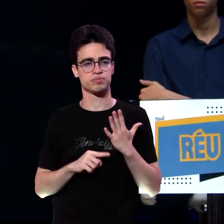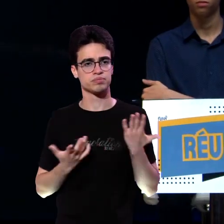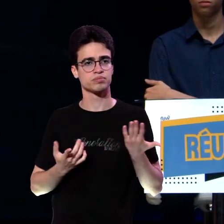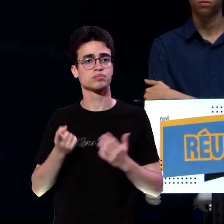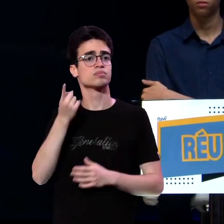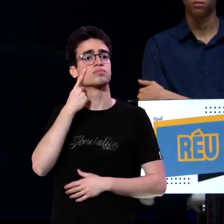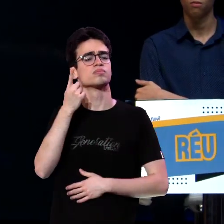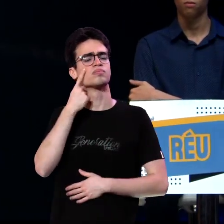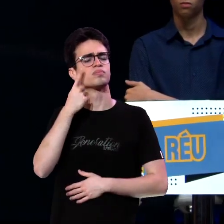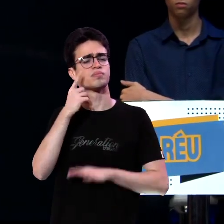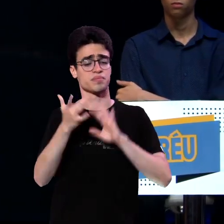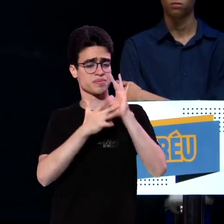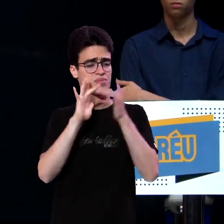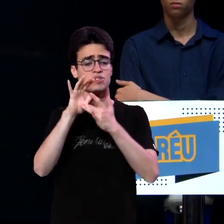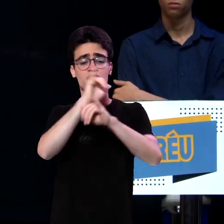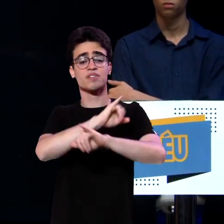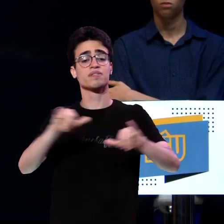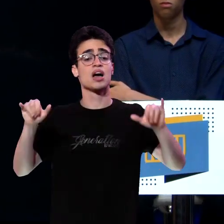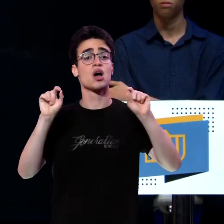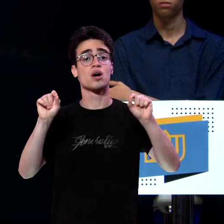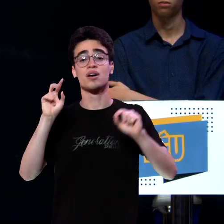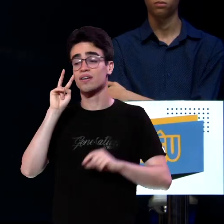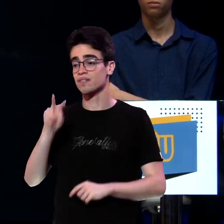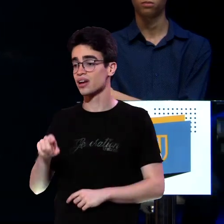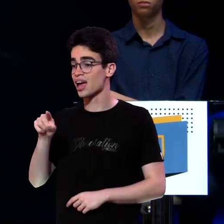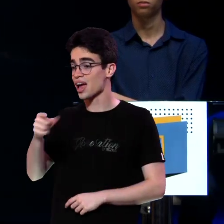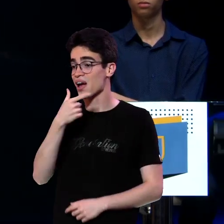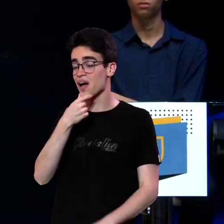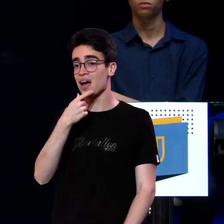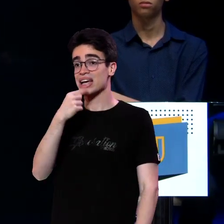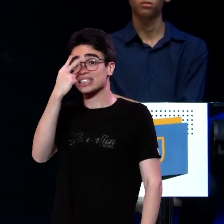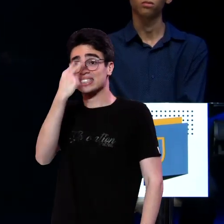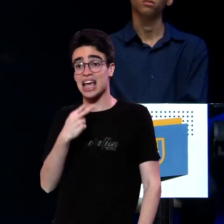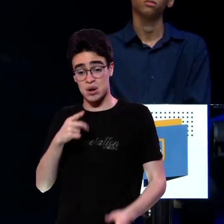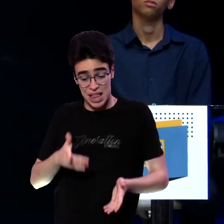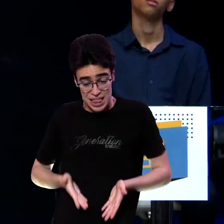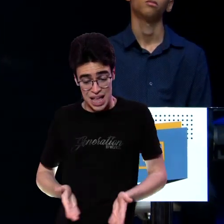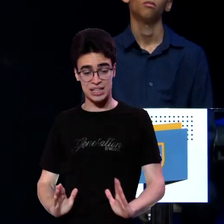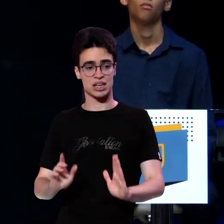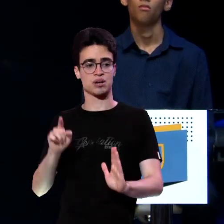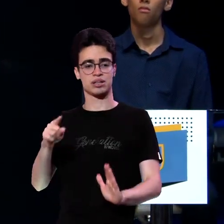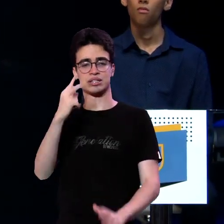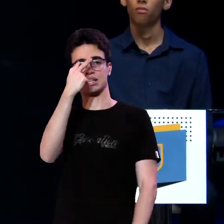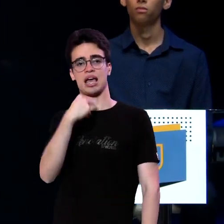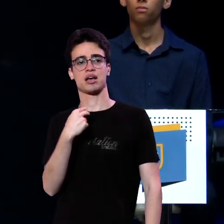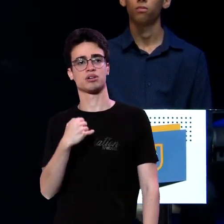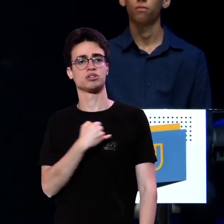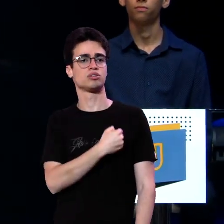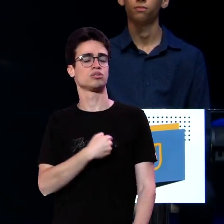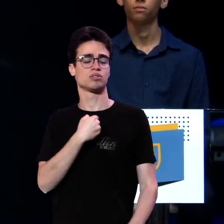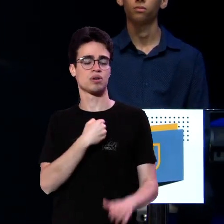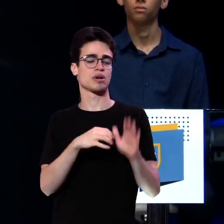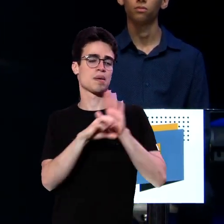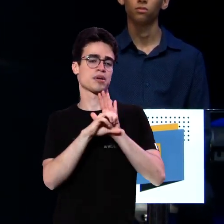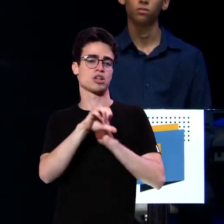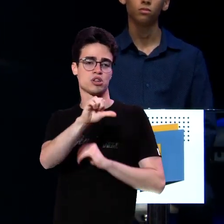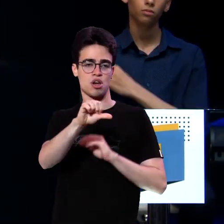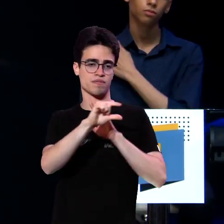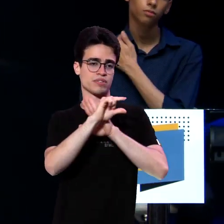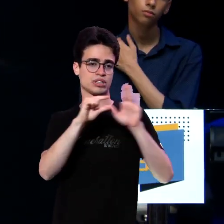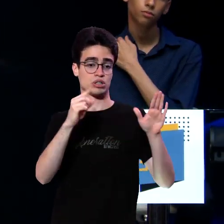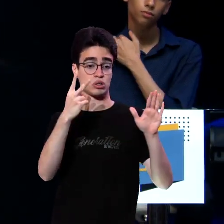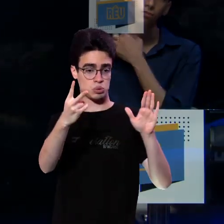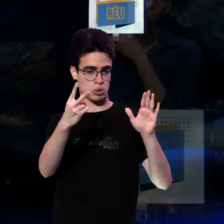o que Jesus diz quando ele vê um cego de nascença. O cara nasceu cego. João capítulo 9.